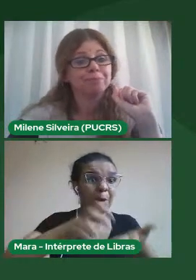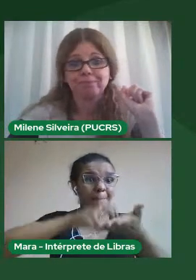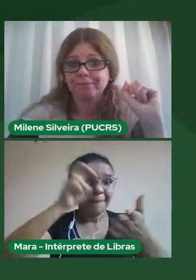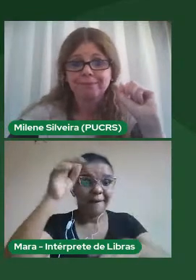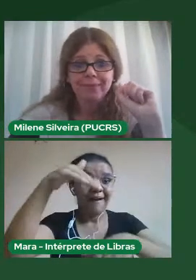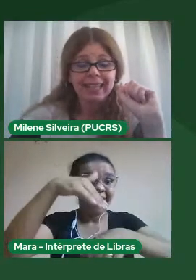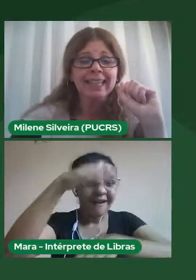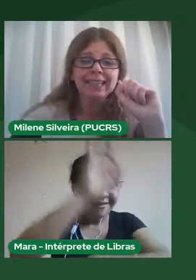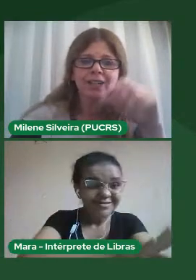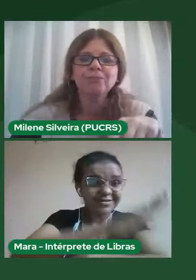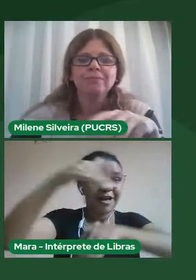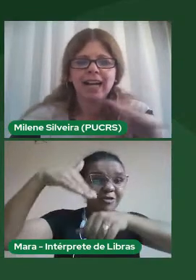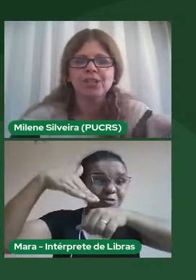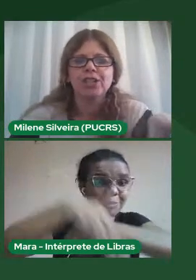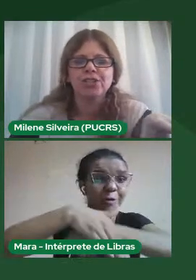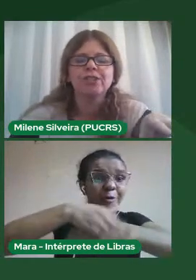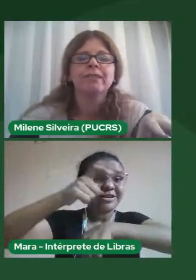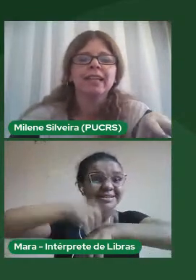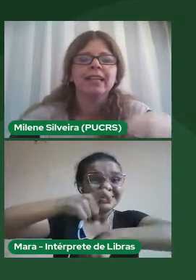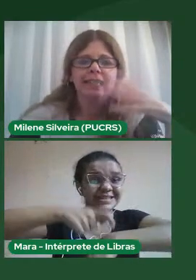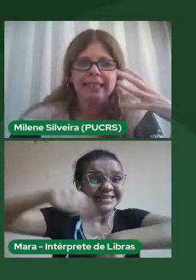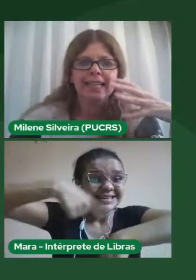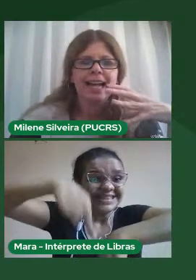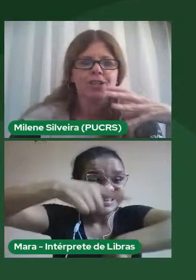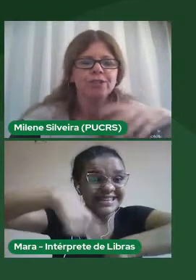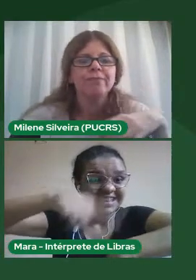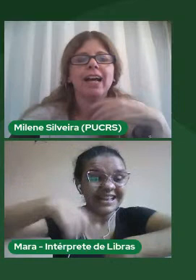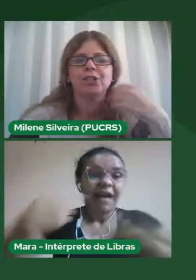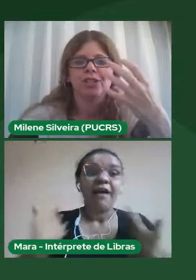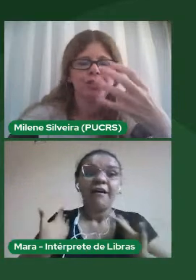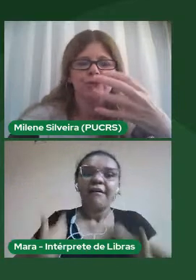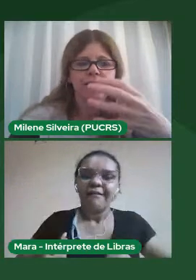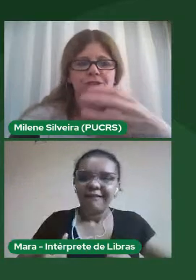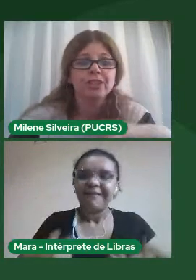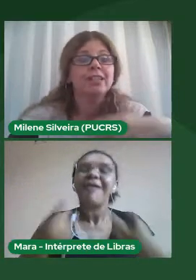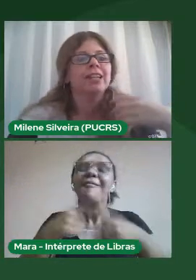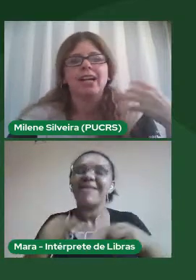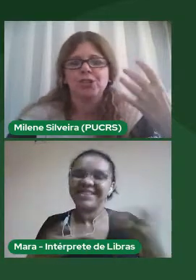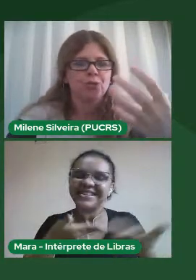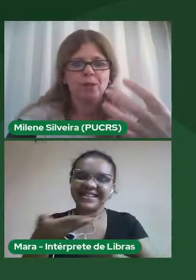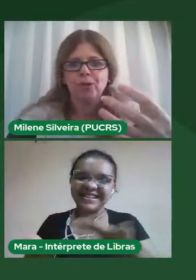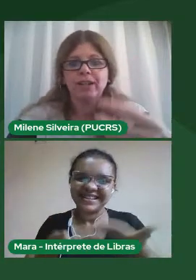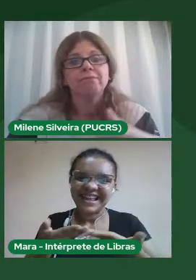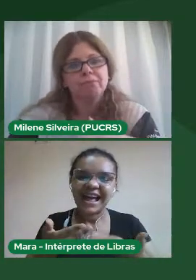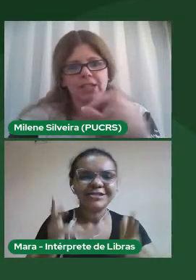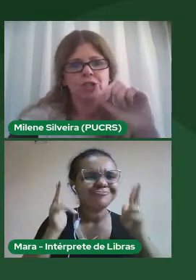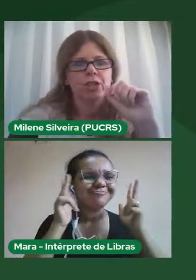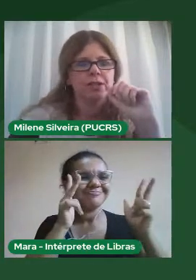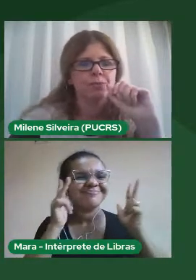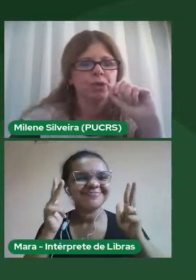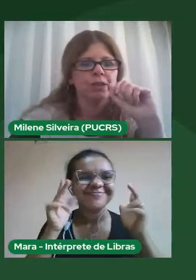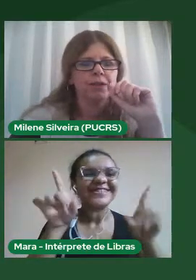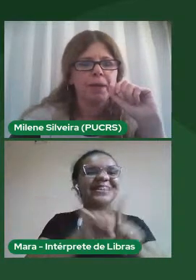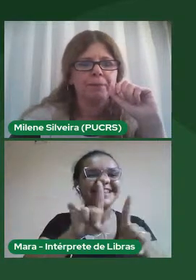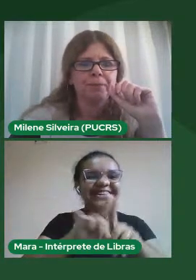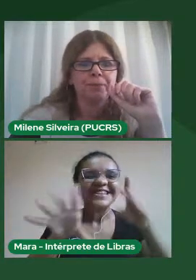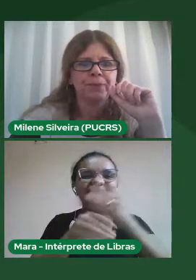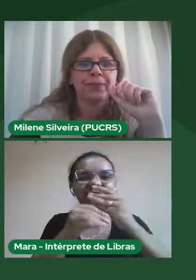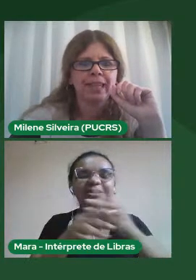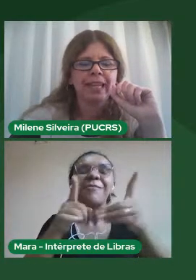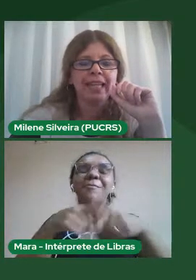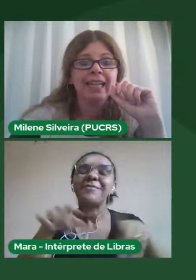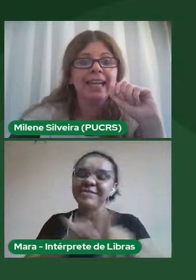evento, né? Então, a gente interage, a gente se diverte, a gente colabora, mas a gente cansa um pouquinho